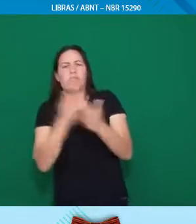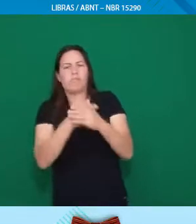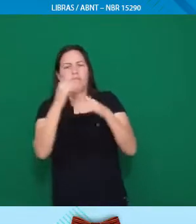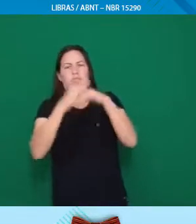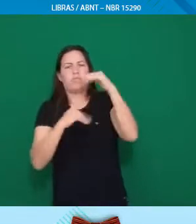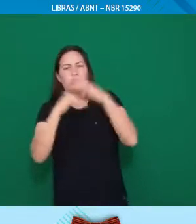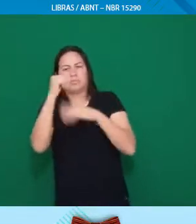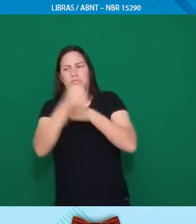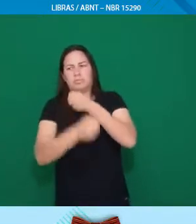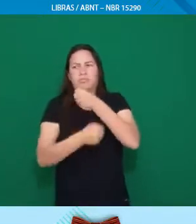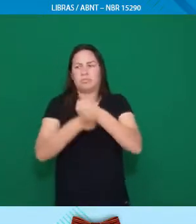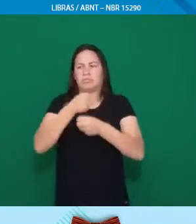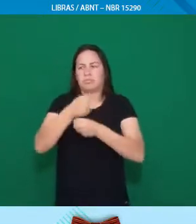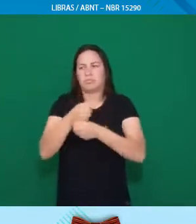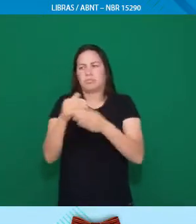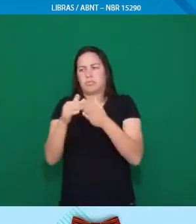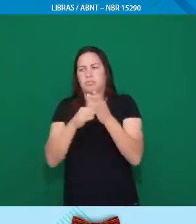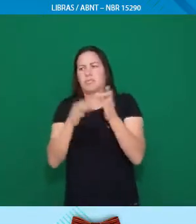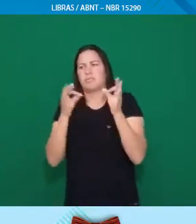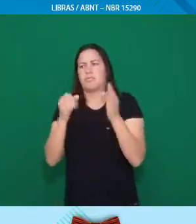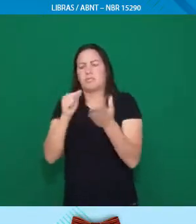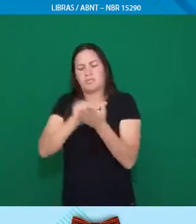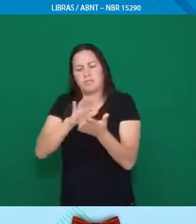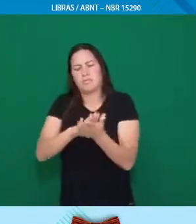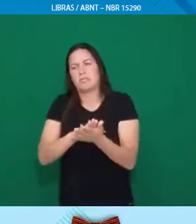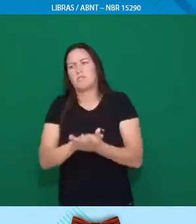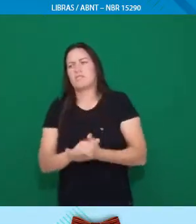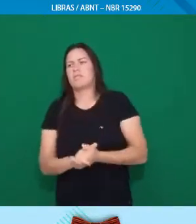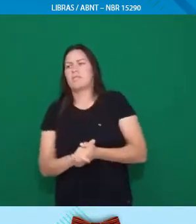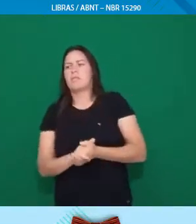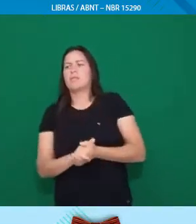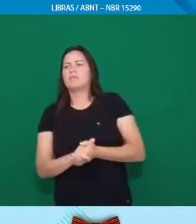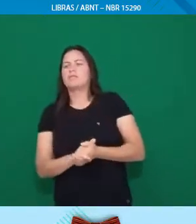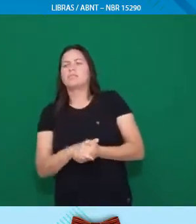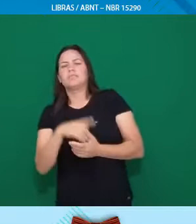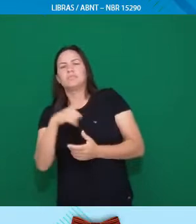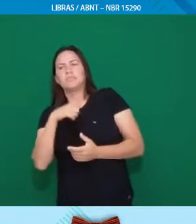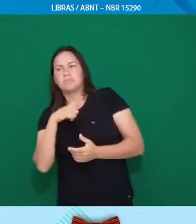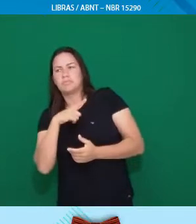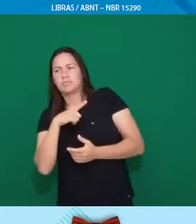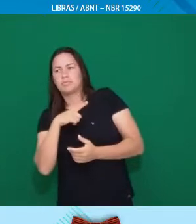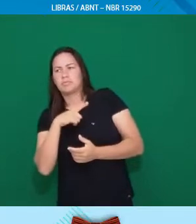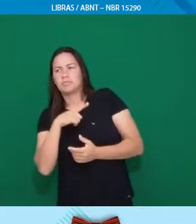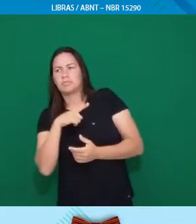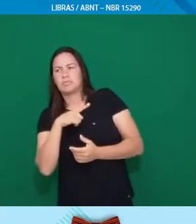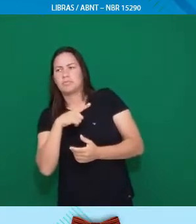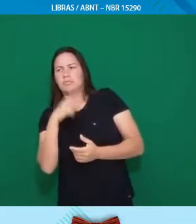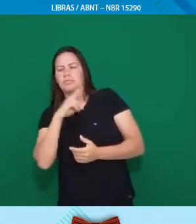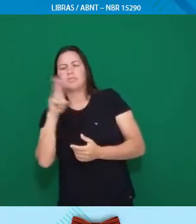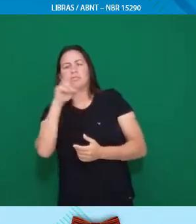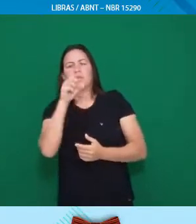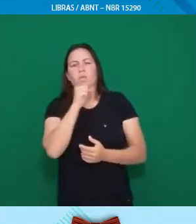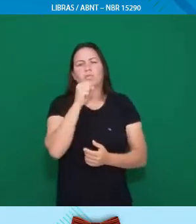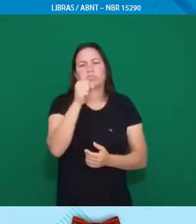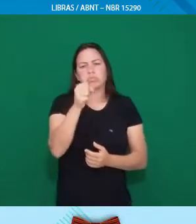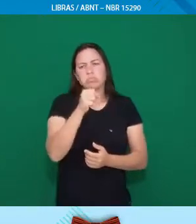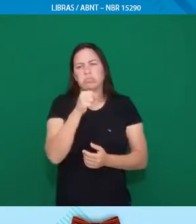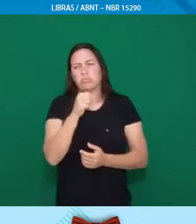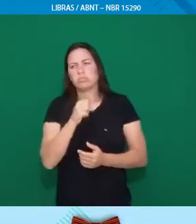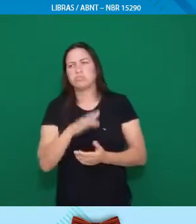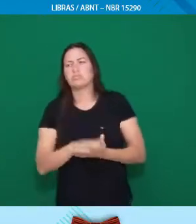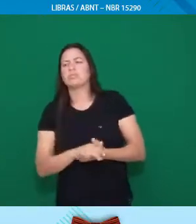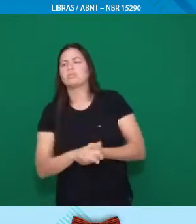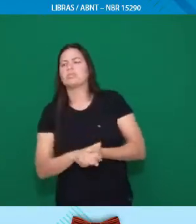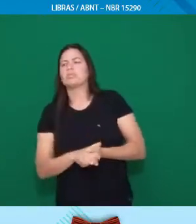contrata e mais gente o ano que vem para que coloque em prática seus passam Então pessoal não vou fazer o uso